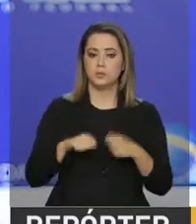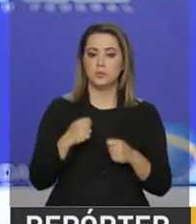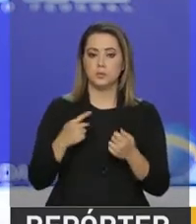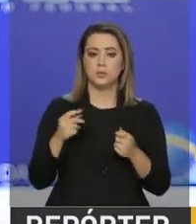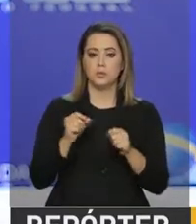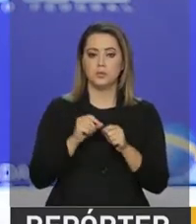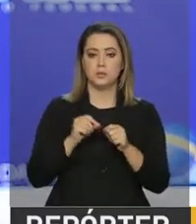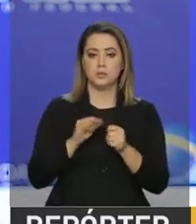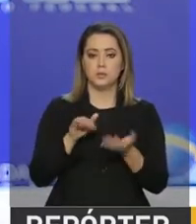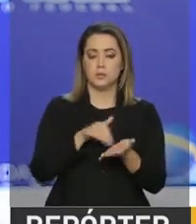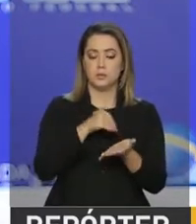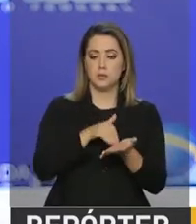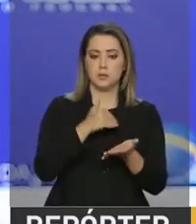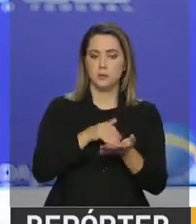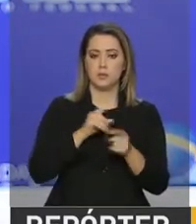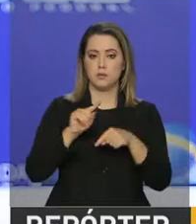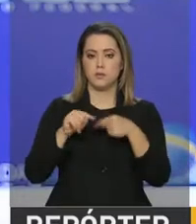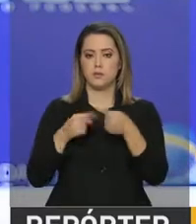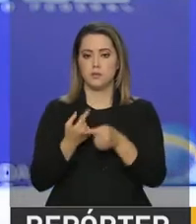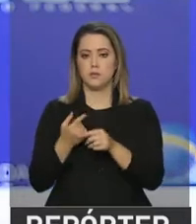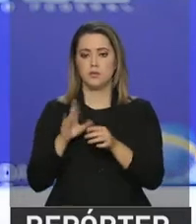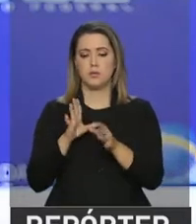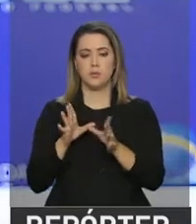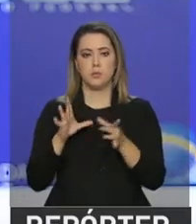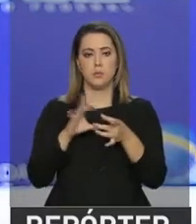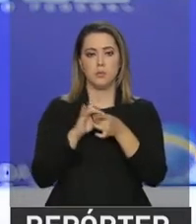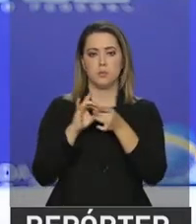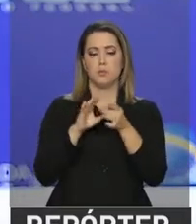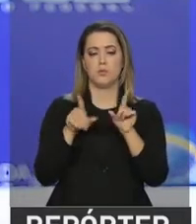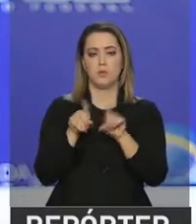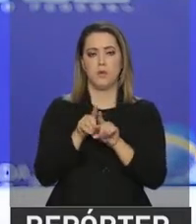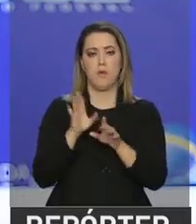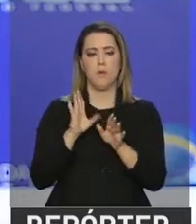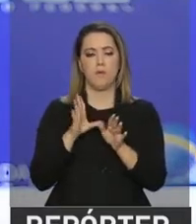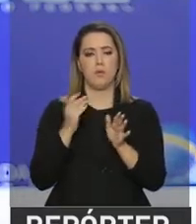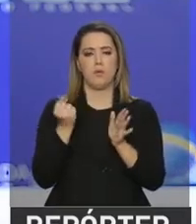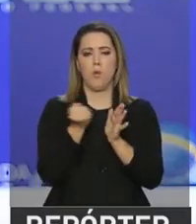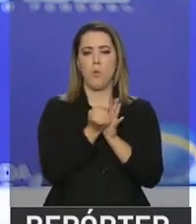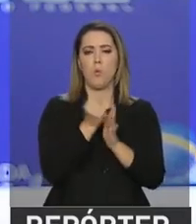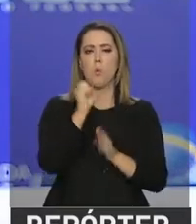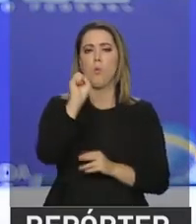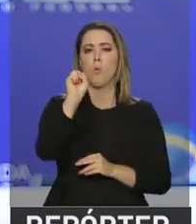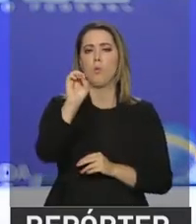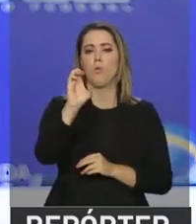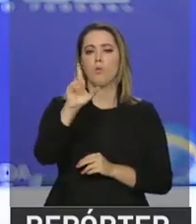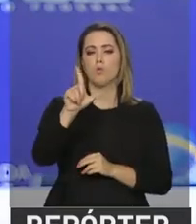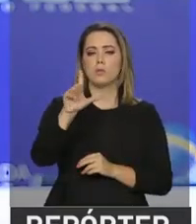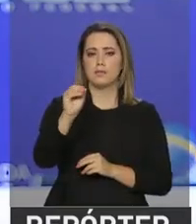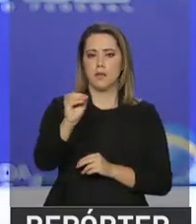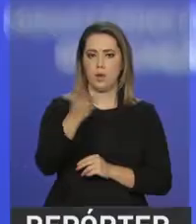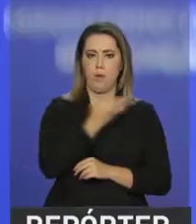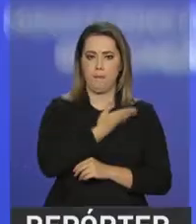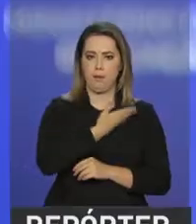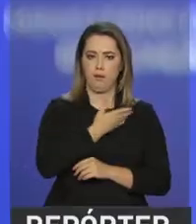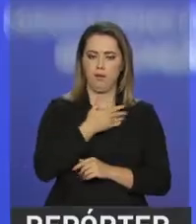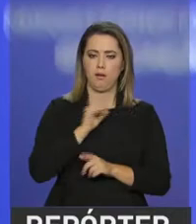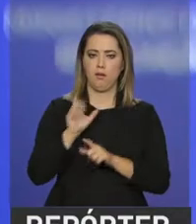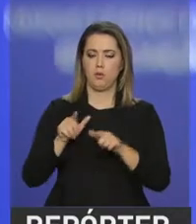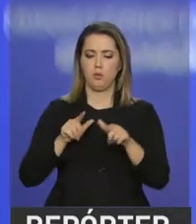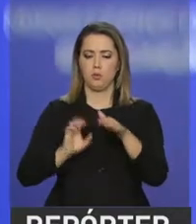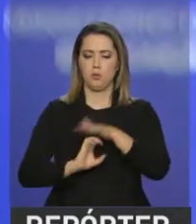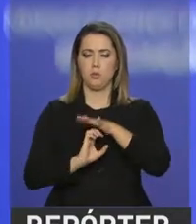fazer um cadastro depois de filiadas vão receber o selo de faculdade amiga do empreendedor essa iniciativa